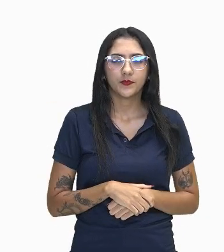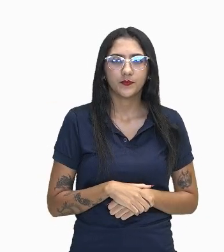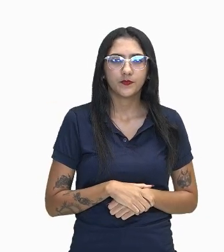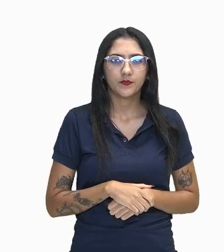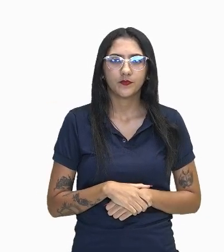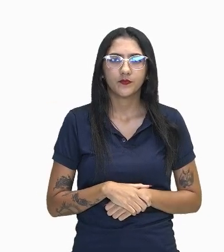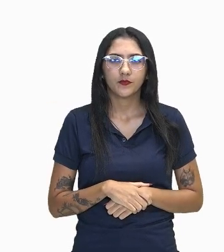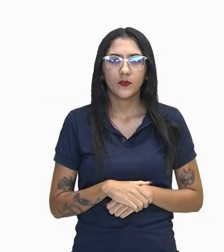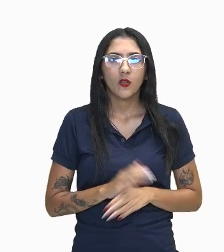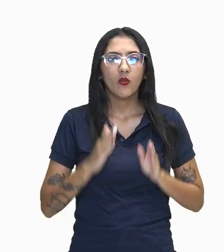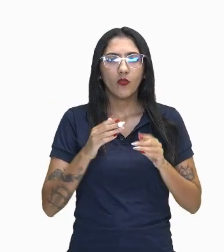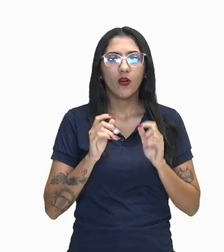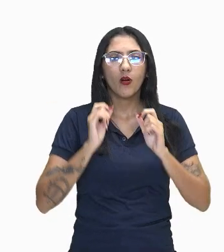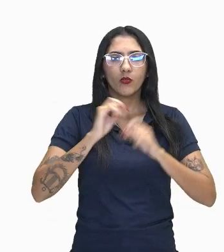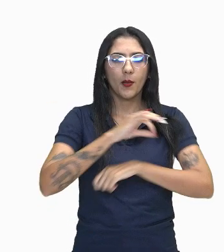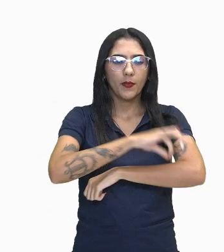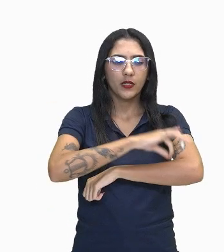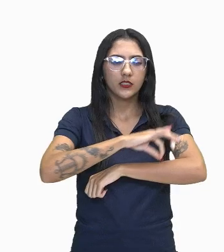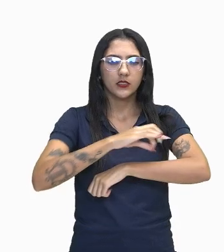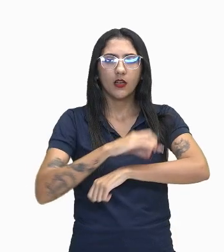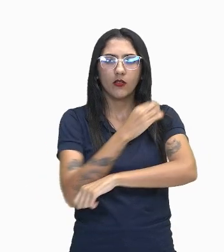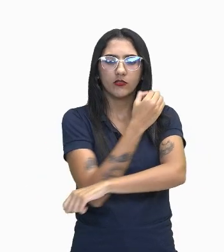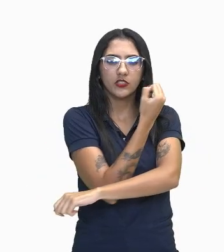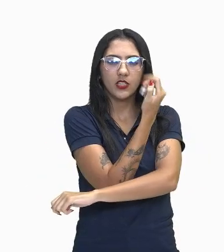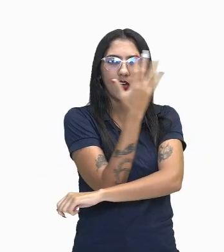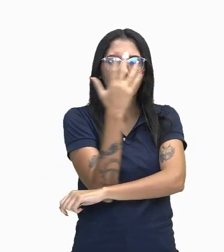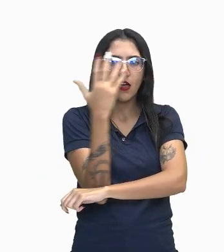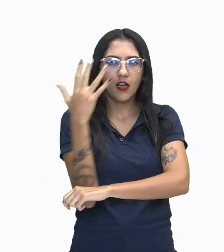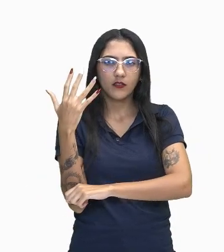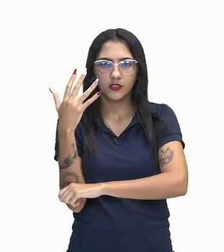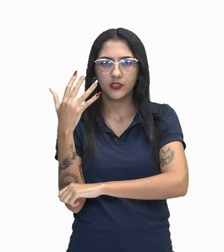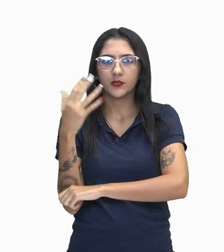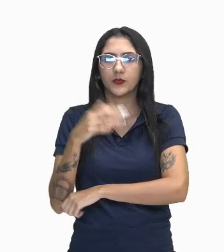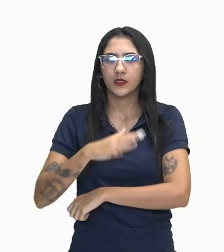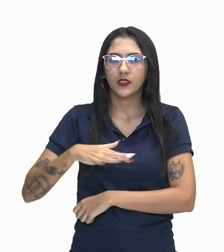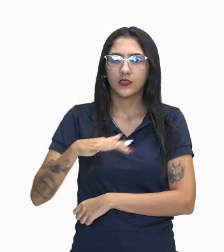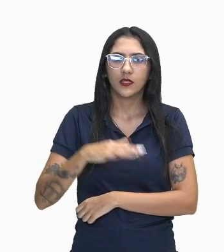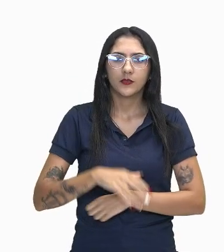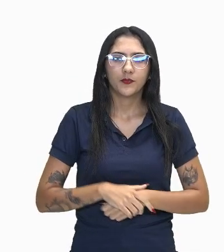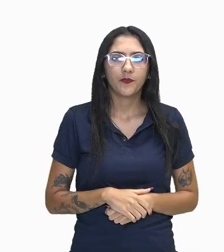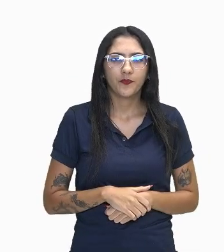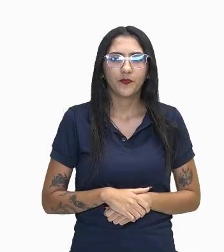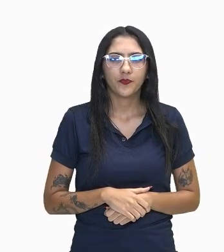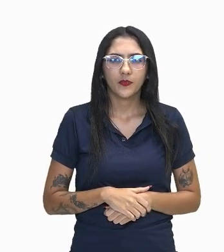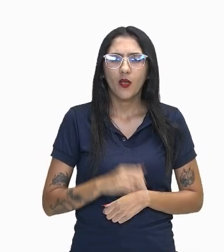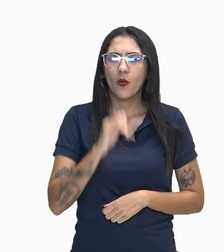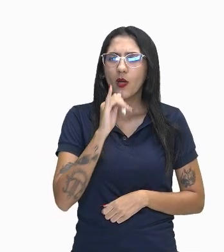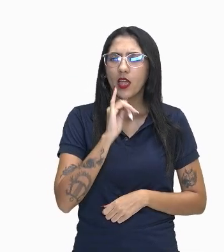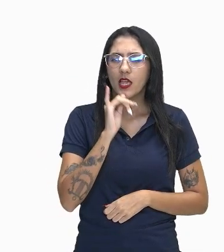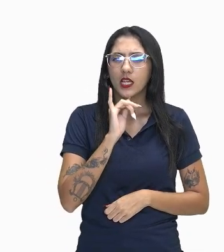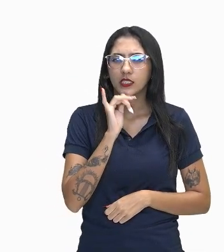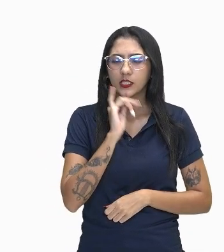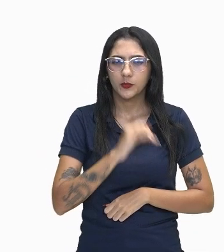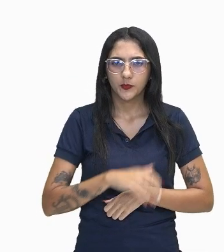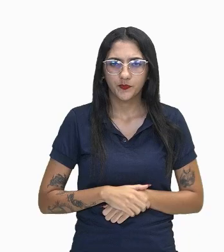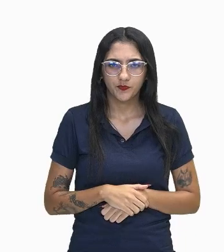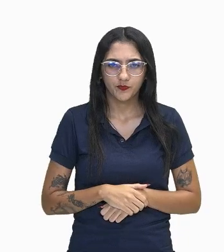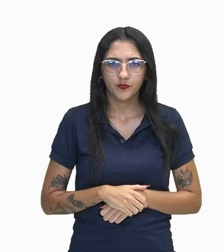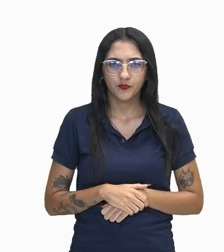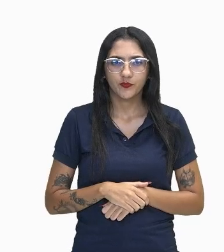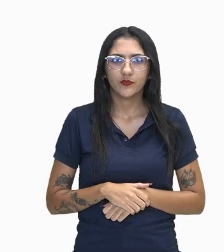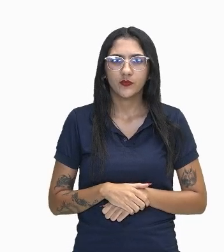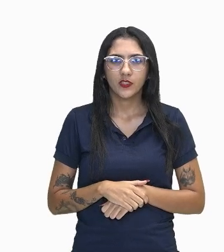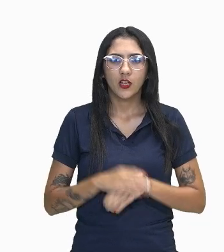plantio de árvores em áreas de pastagem, tá? Exemplos, né, que inclui aí o cultivo da